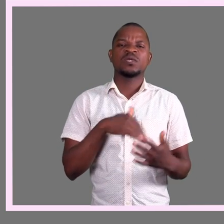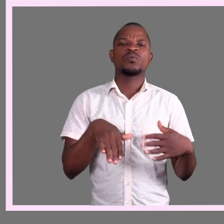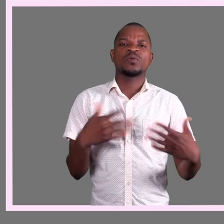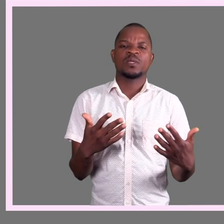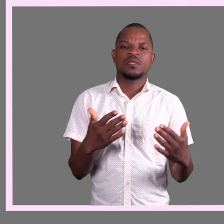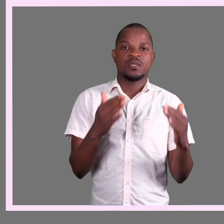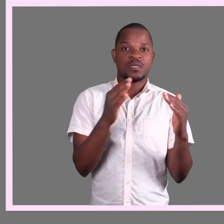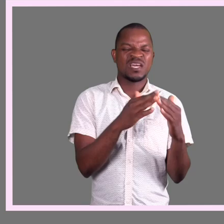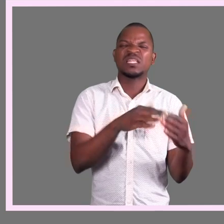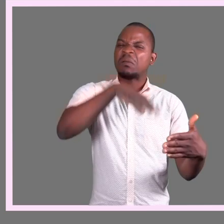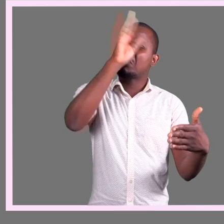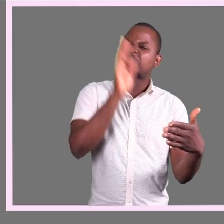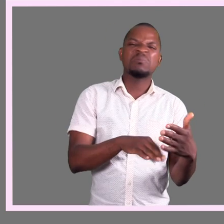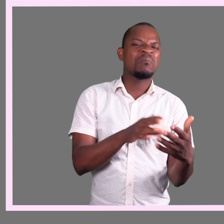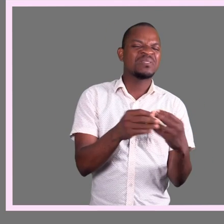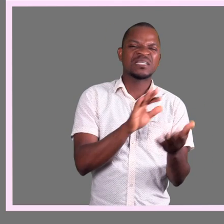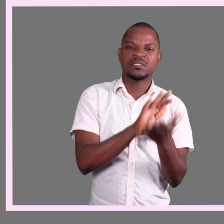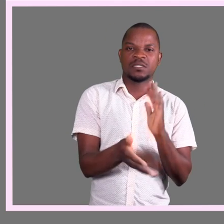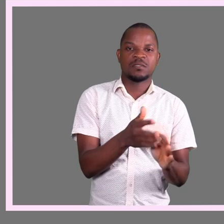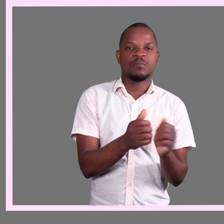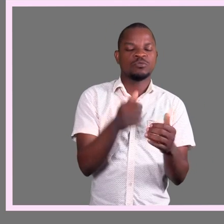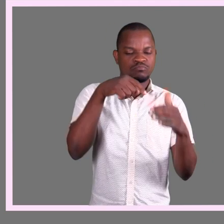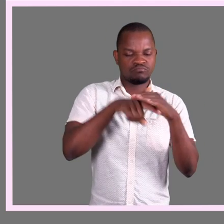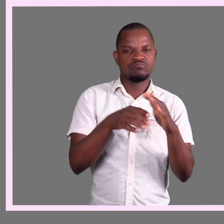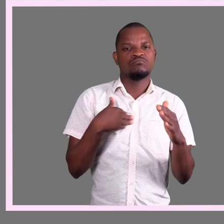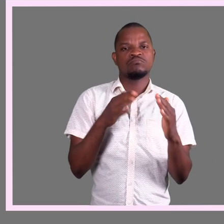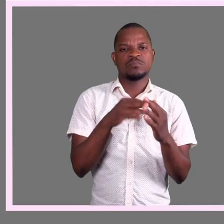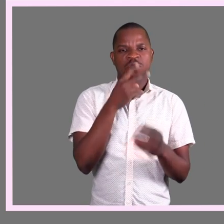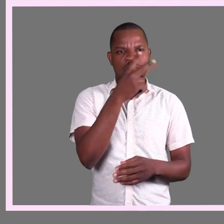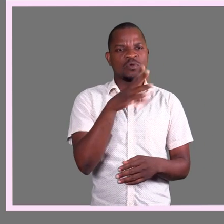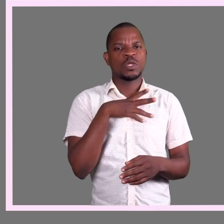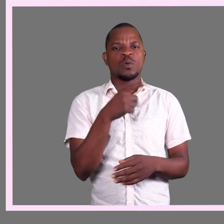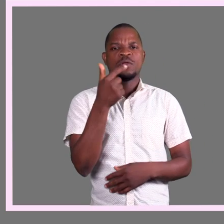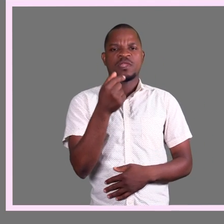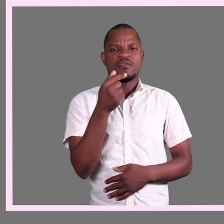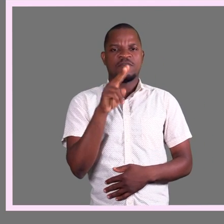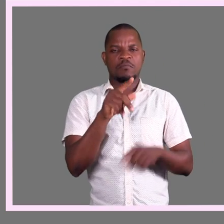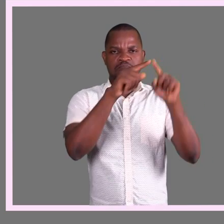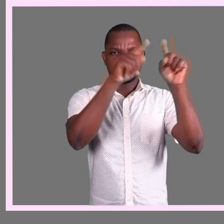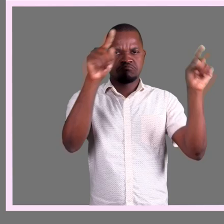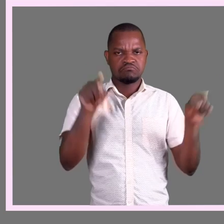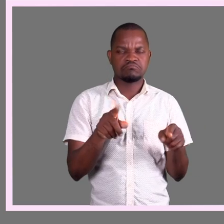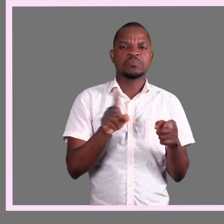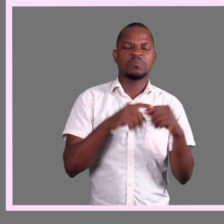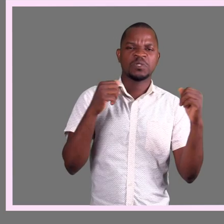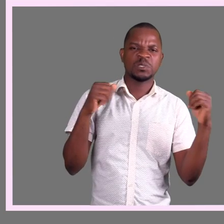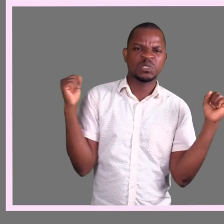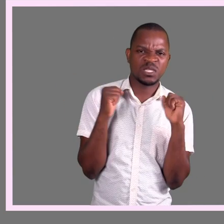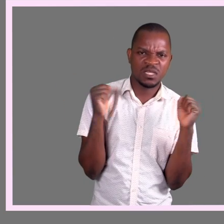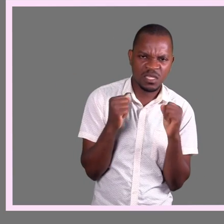não tinha nada. Viram que eu tenho televisor, tenho congelador, tenho gelera. Então eu não era uma pessoa